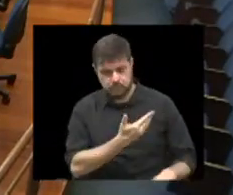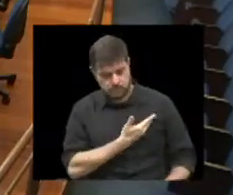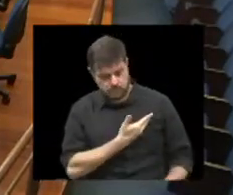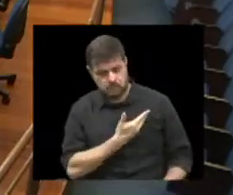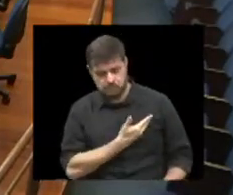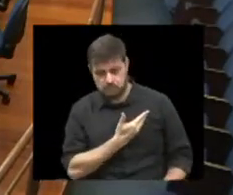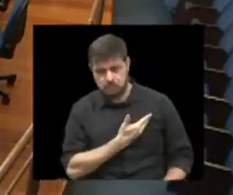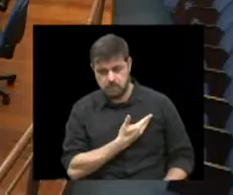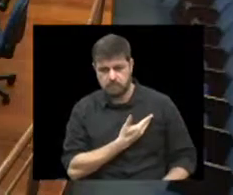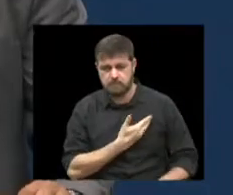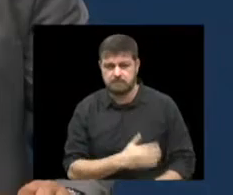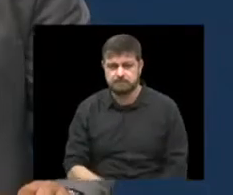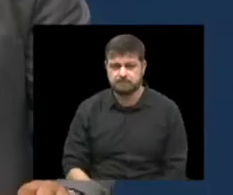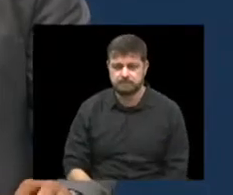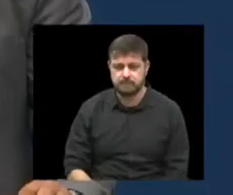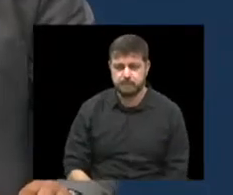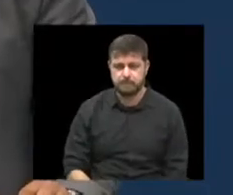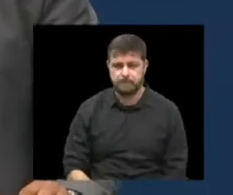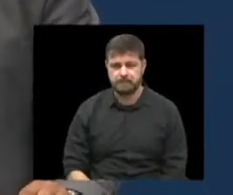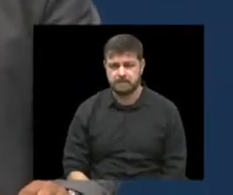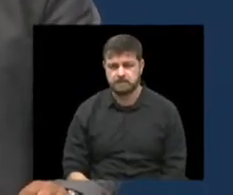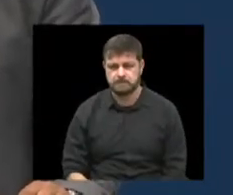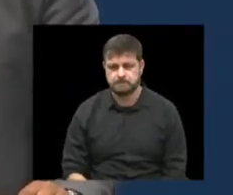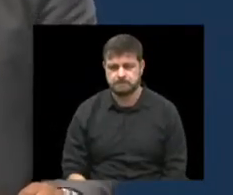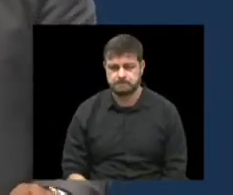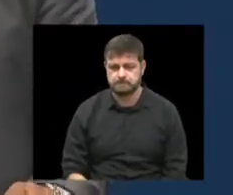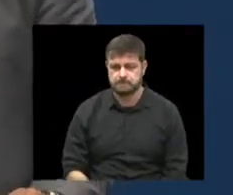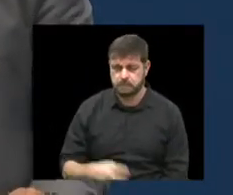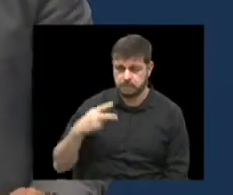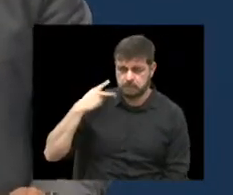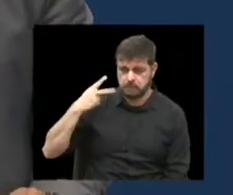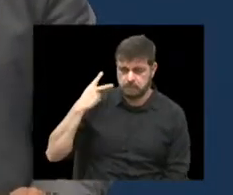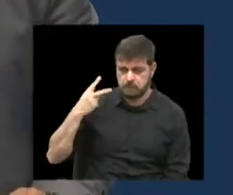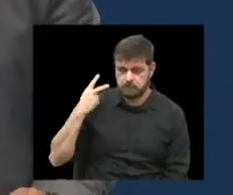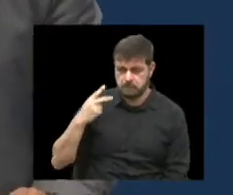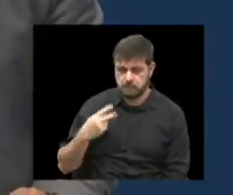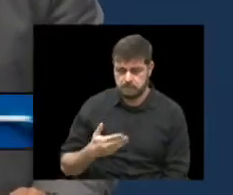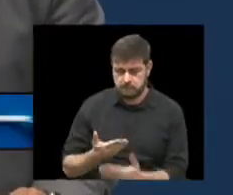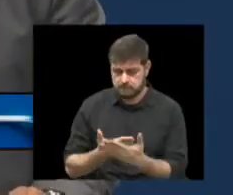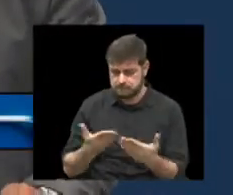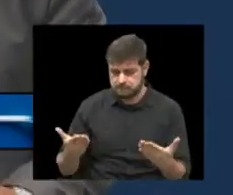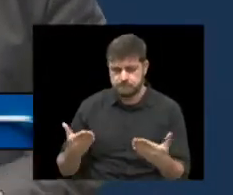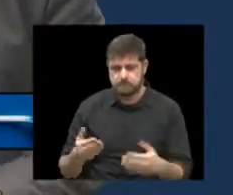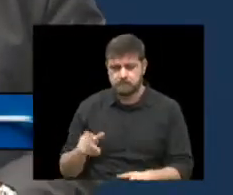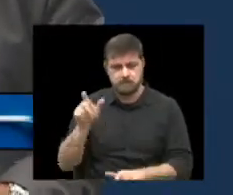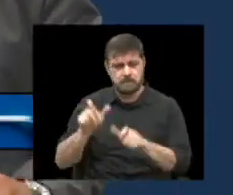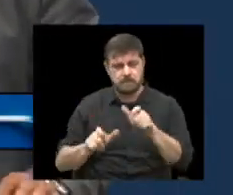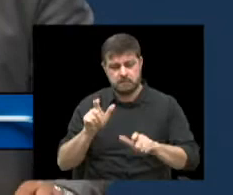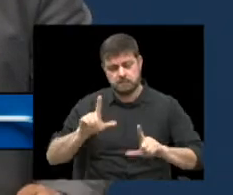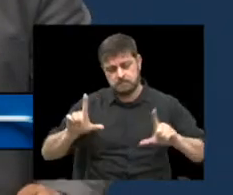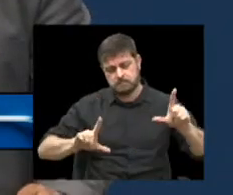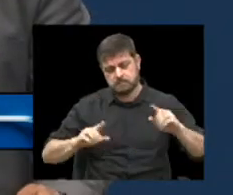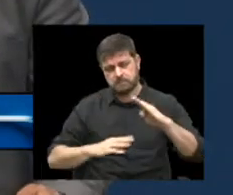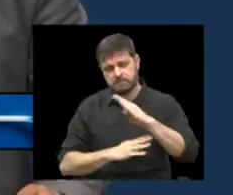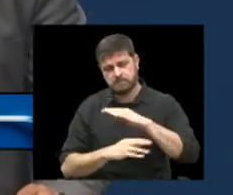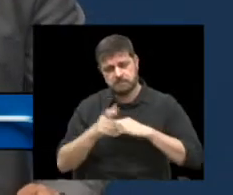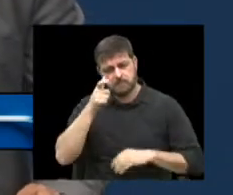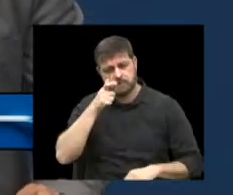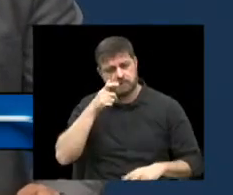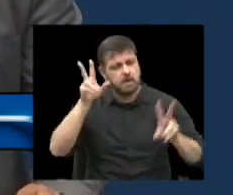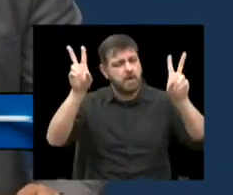da Câmara, que preside essa casa, vereadores dessa casa, as pessoas que nos assistem, eu quero falar